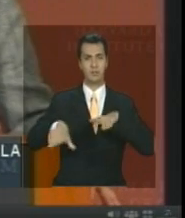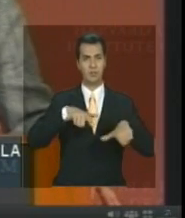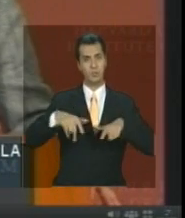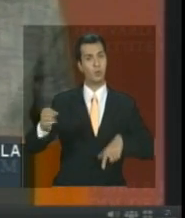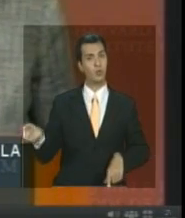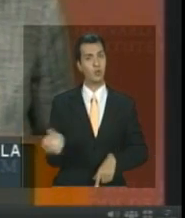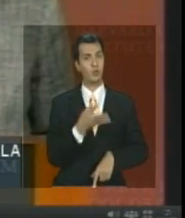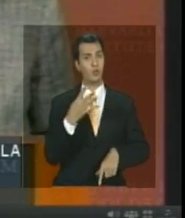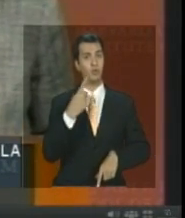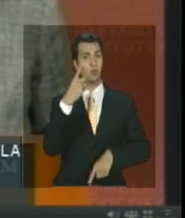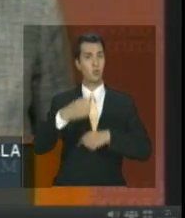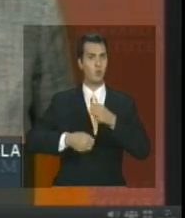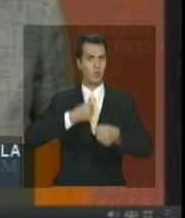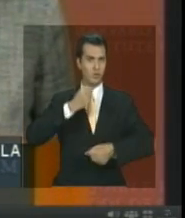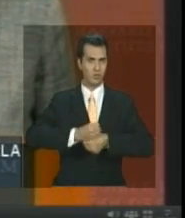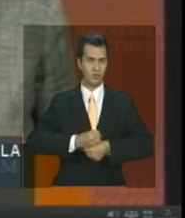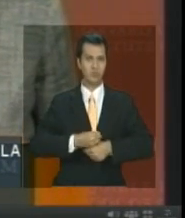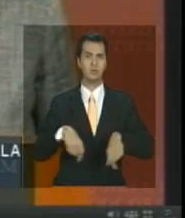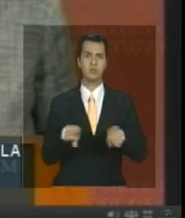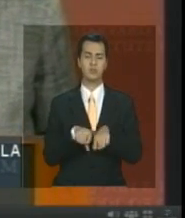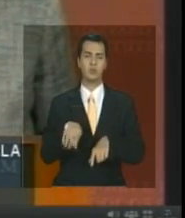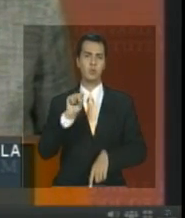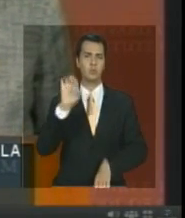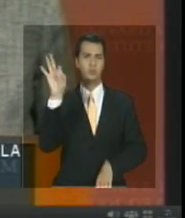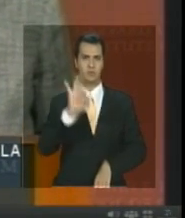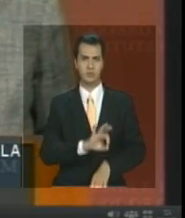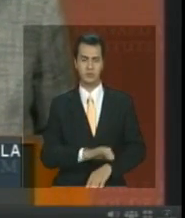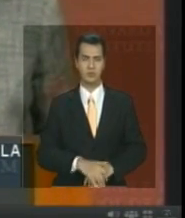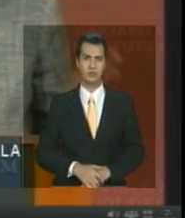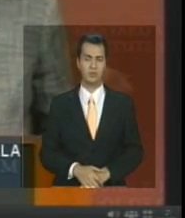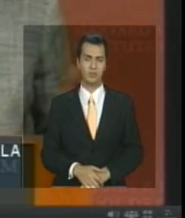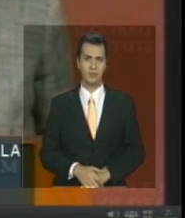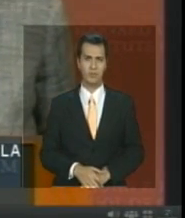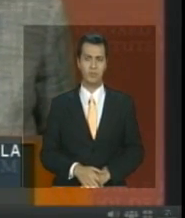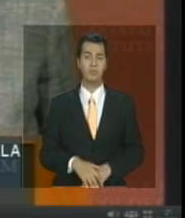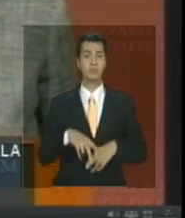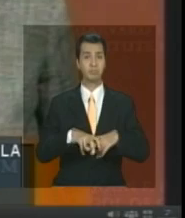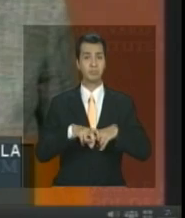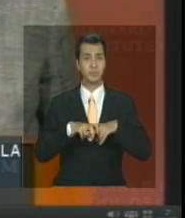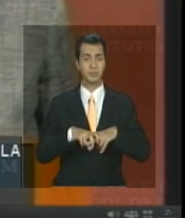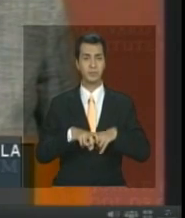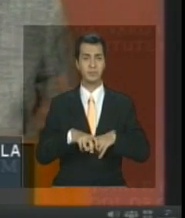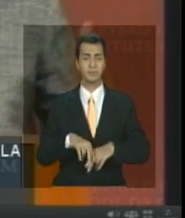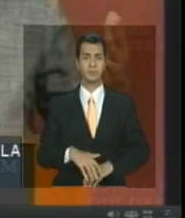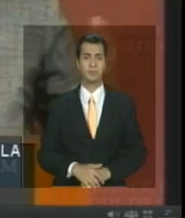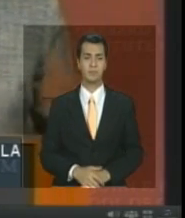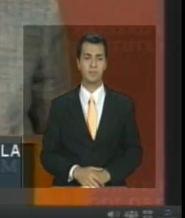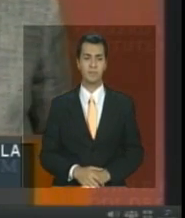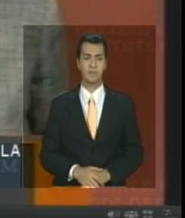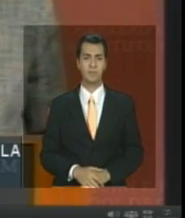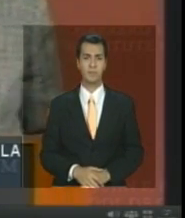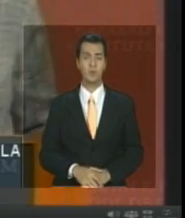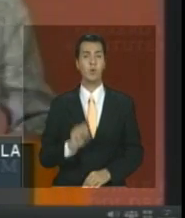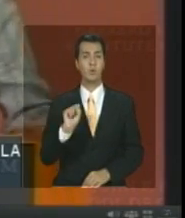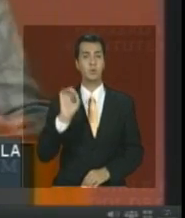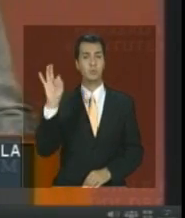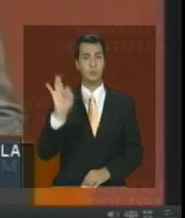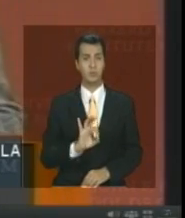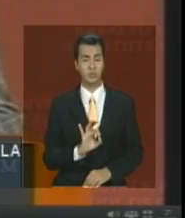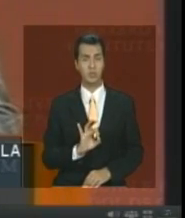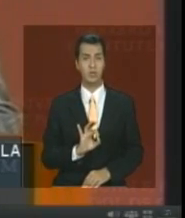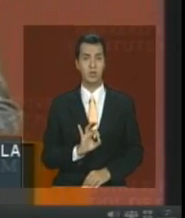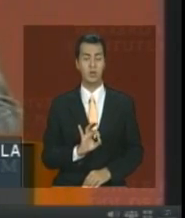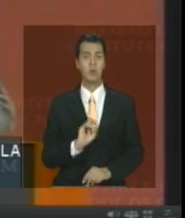tem superior a 8%. E, por isso, esses 8%